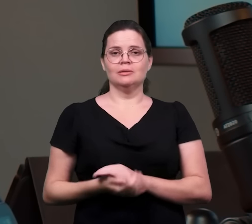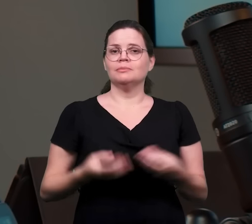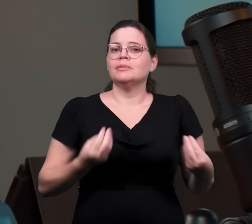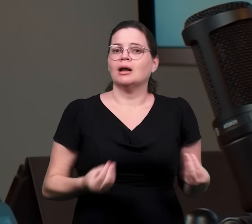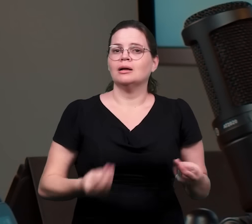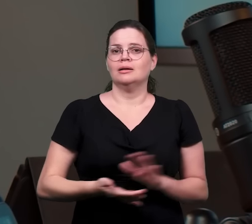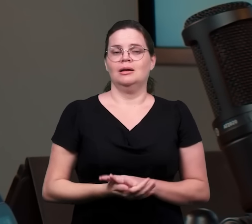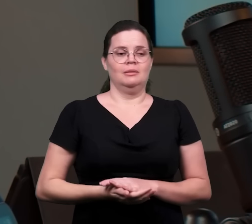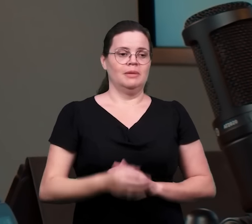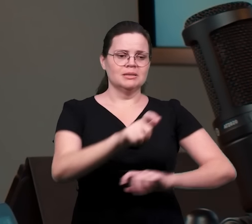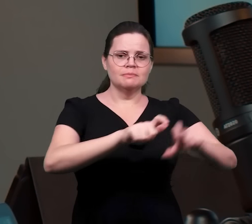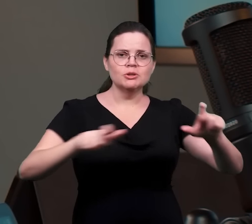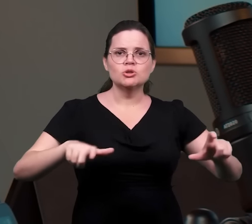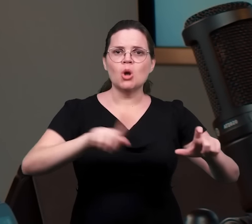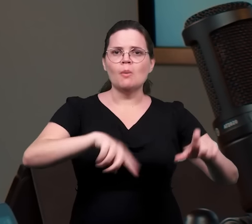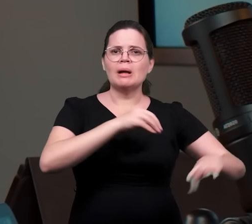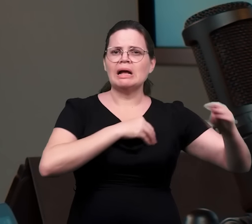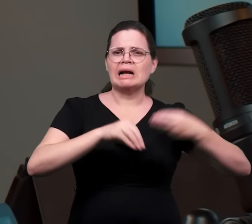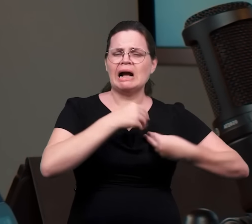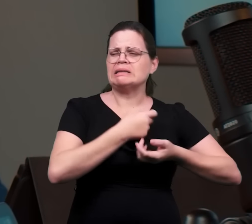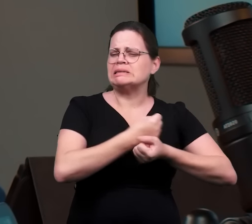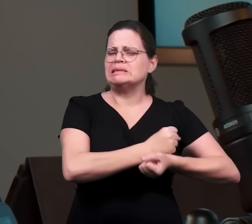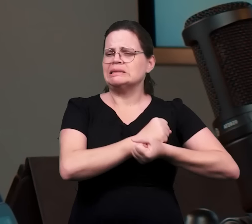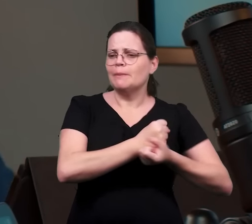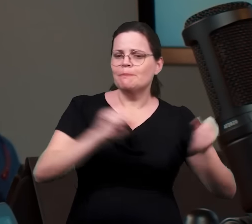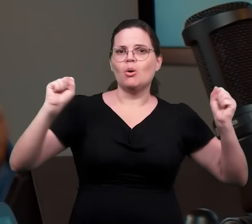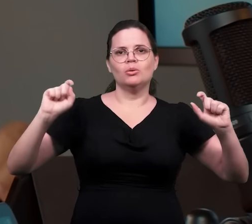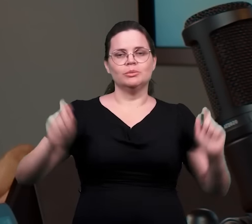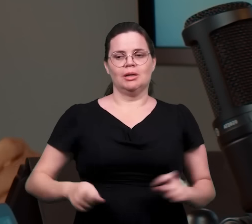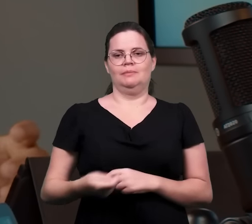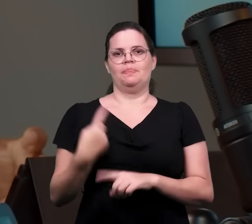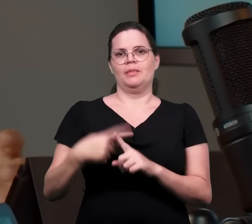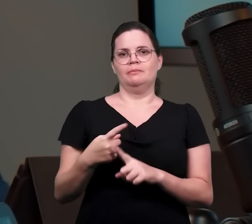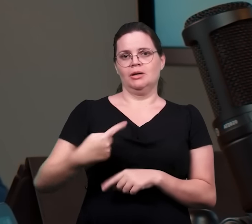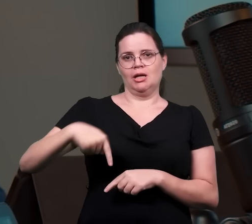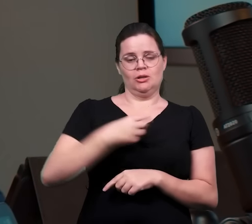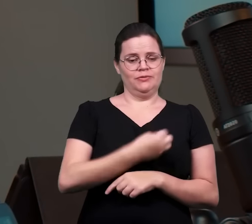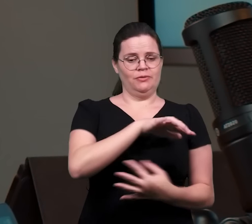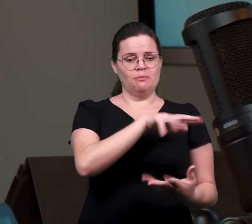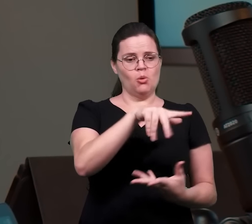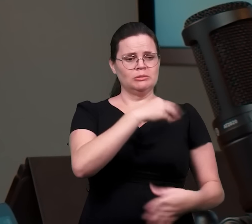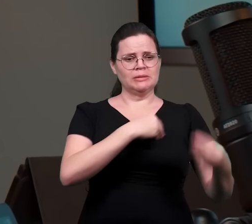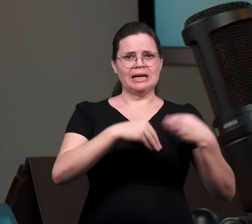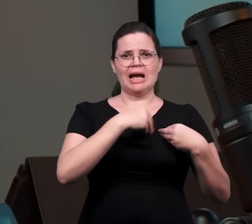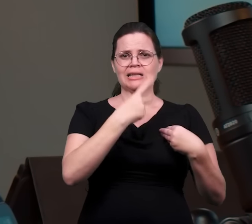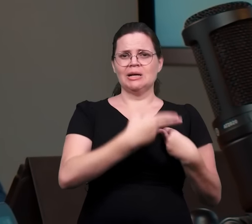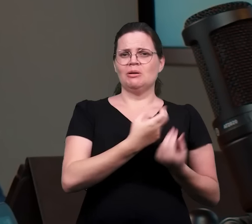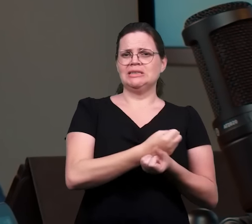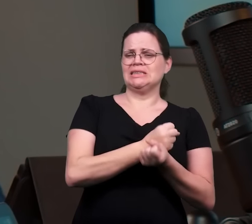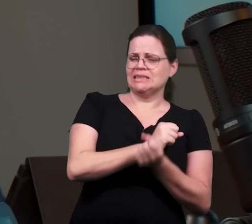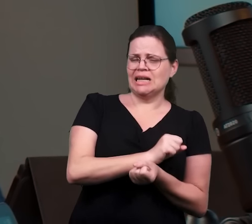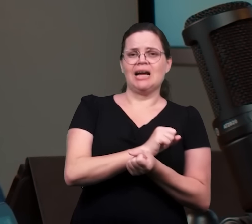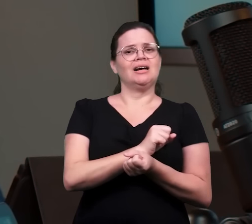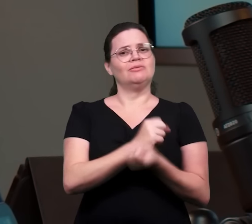condição de estar livre do pecado, da escravidão, daquilo que o aprisiona. Nós falamos muitas vezes do Egito como a escravidão,